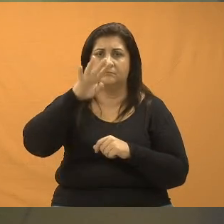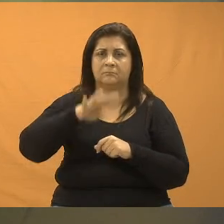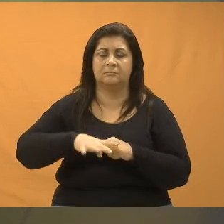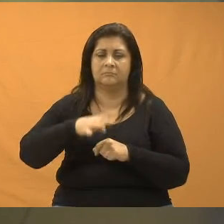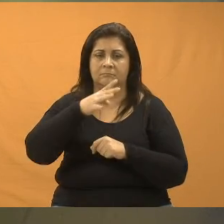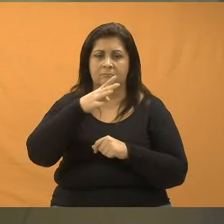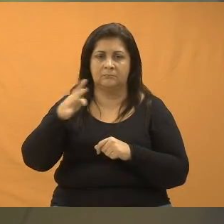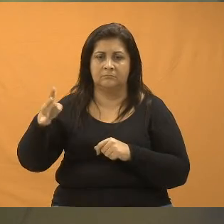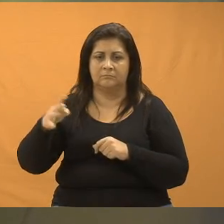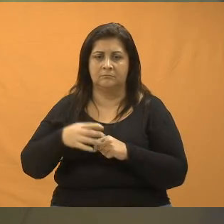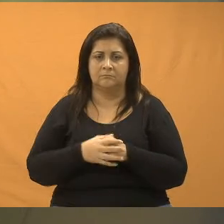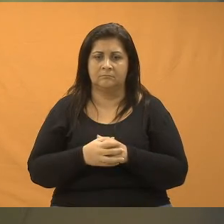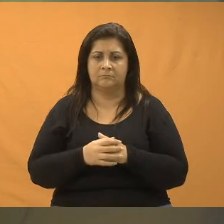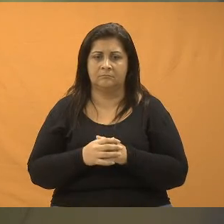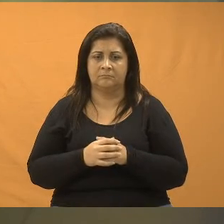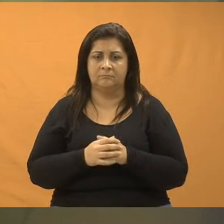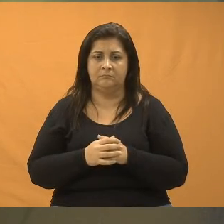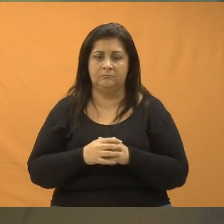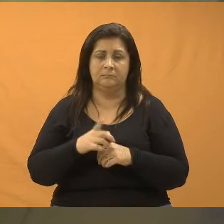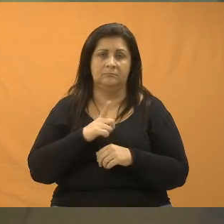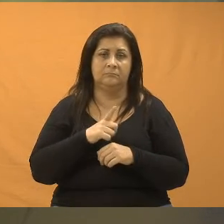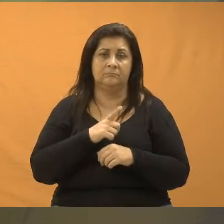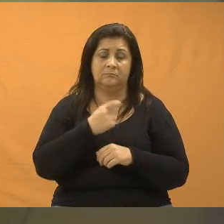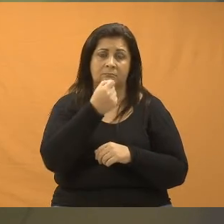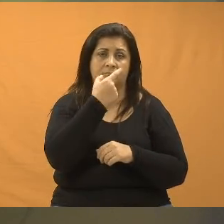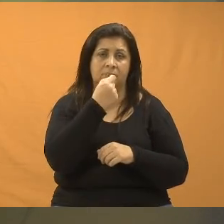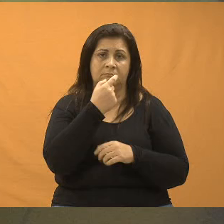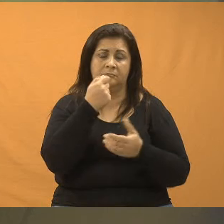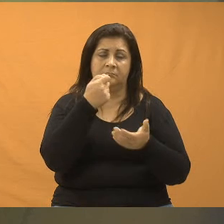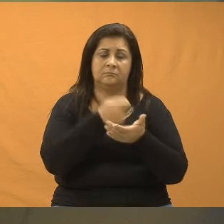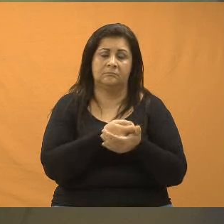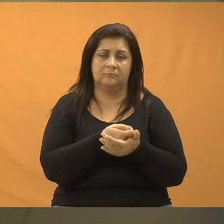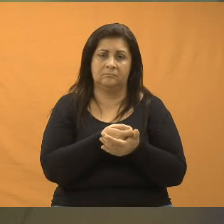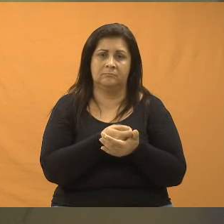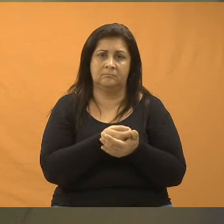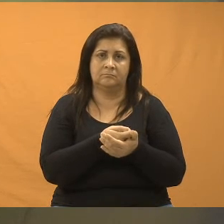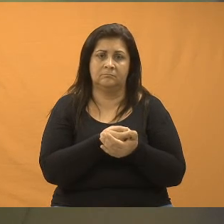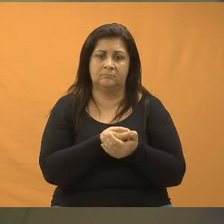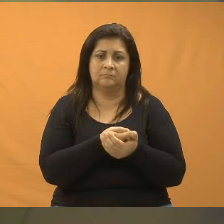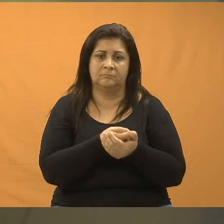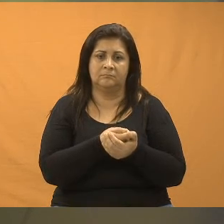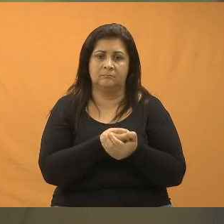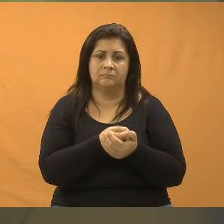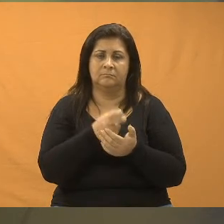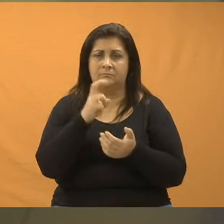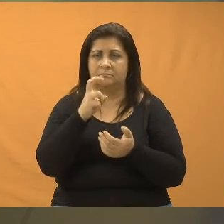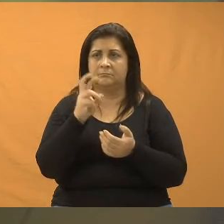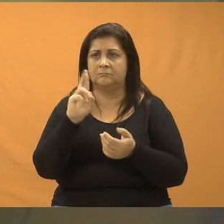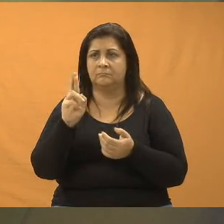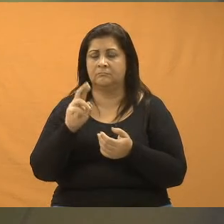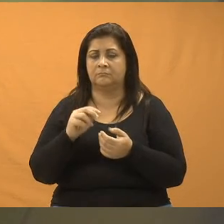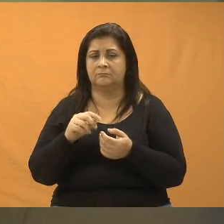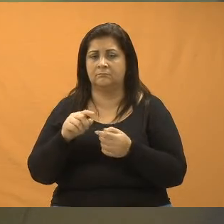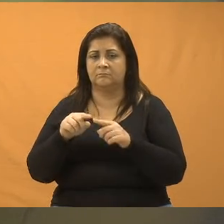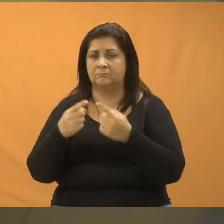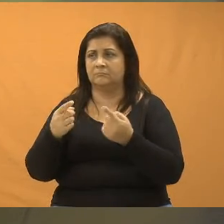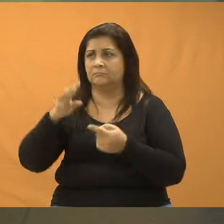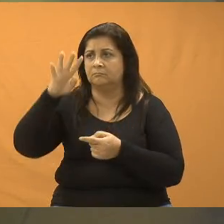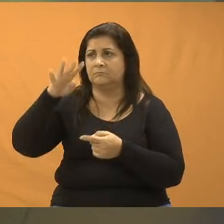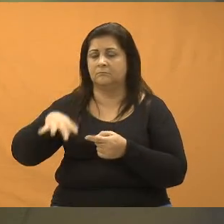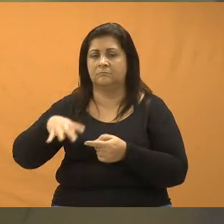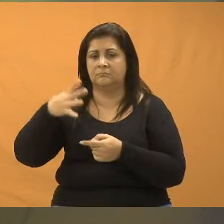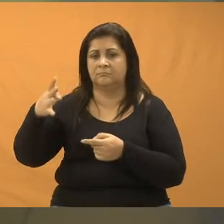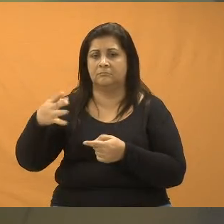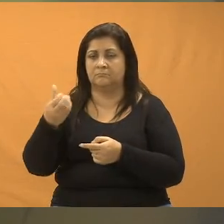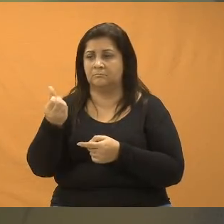Brasíndice. Então, você tinha antibiótico que você poderia pagar comprando direto R$5 e na tabela Brasíndice